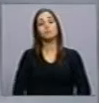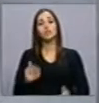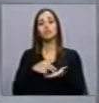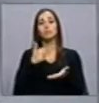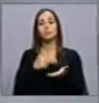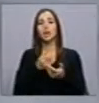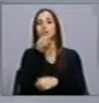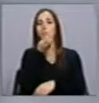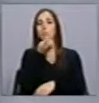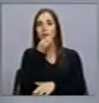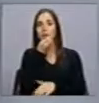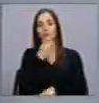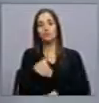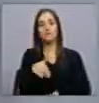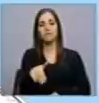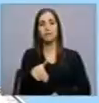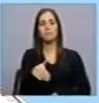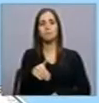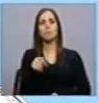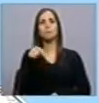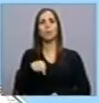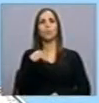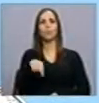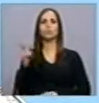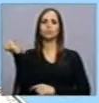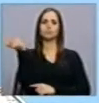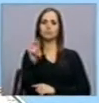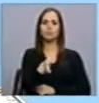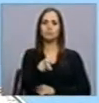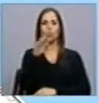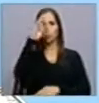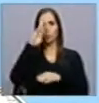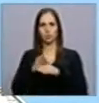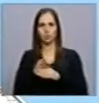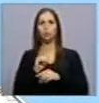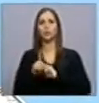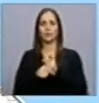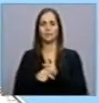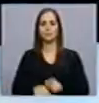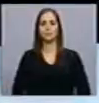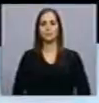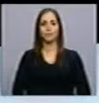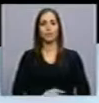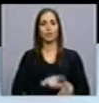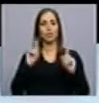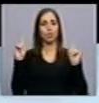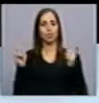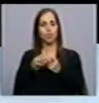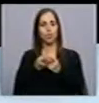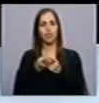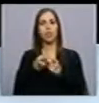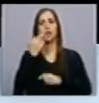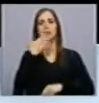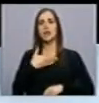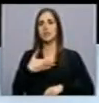essas explicações. Miguel, o que é que hoje nos trazes para o final? Olha, muito rapidamente, na semana em que a Virgin Galactic